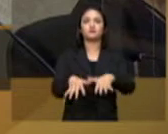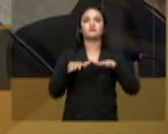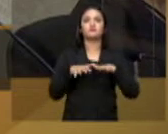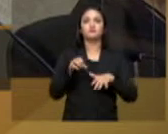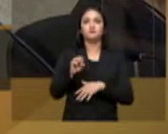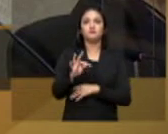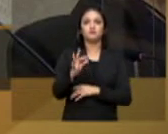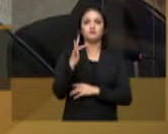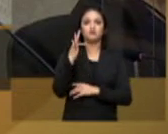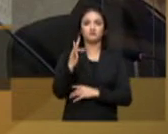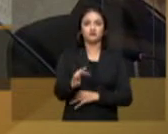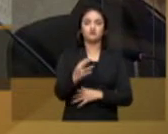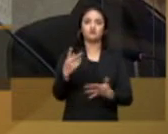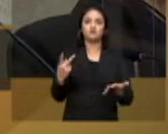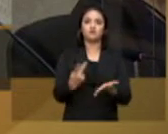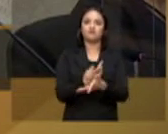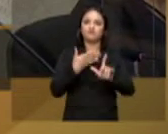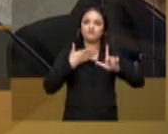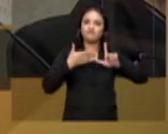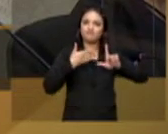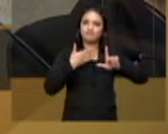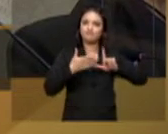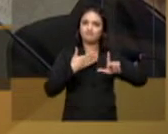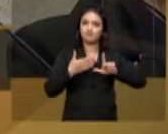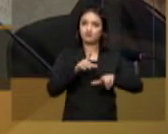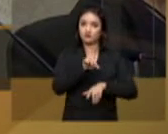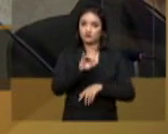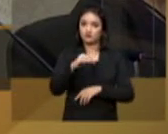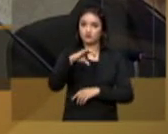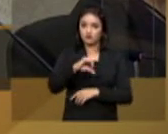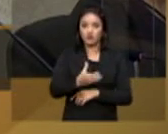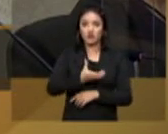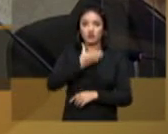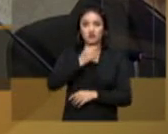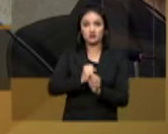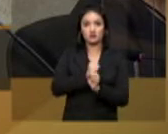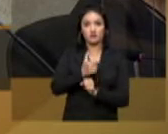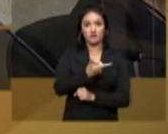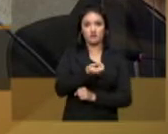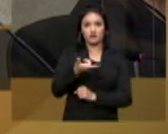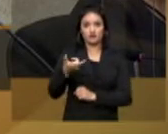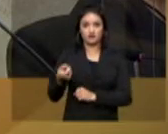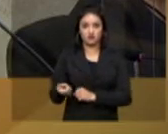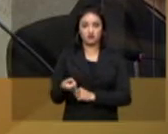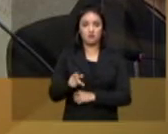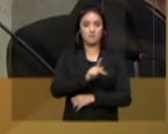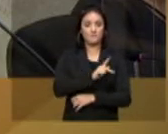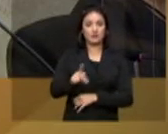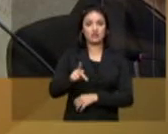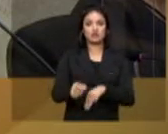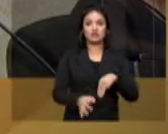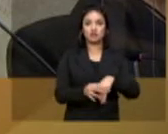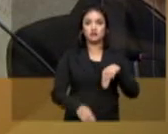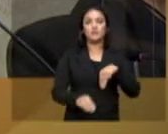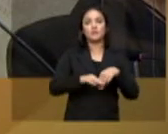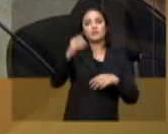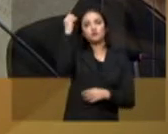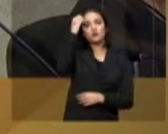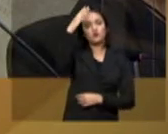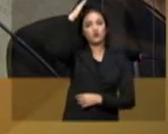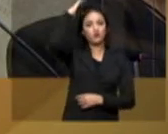Tribunal Federal, realizada inteiramente por videoconferência em 9 de dezembro de 2020. Presidência do senhor ministro Luiz